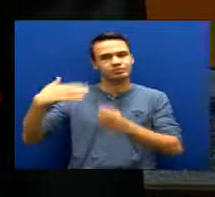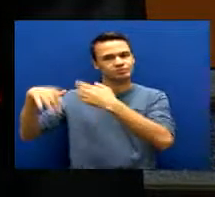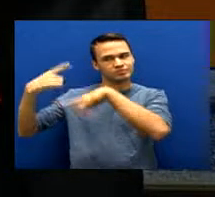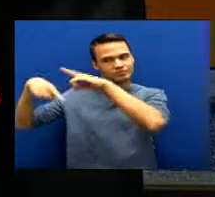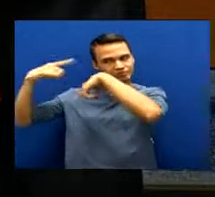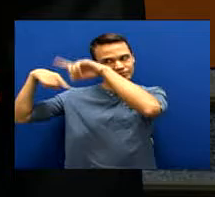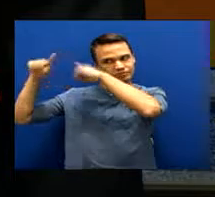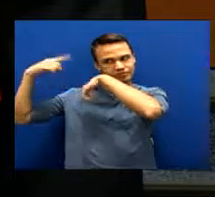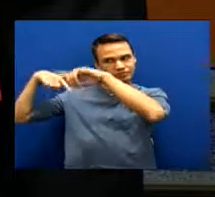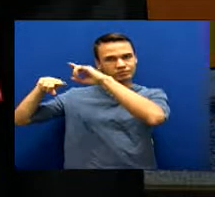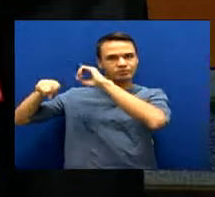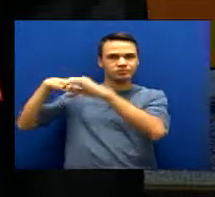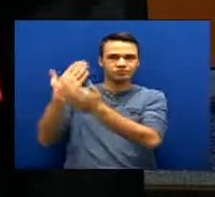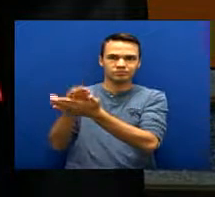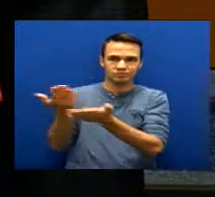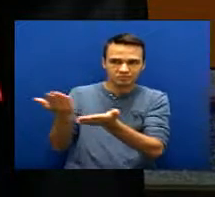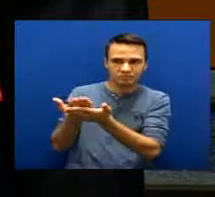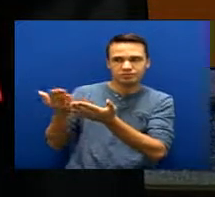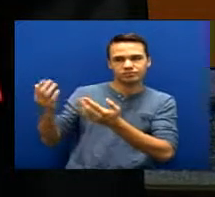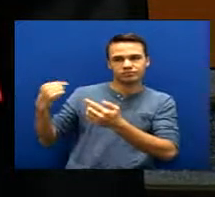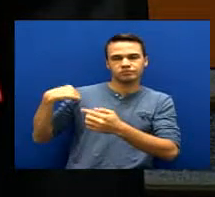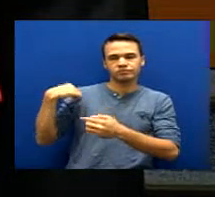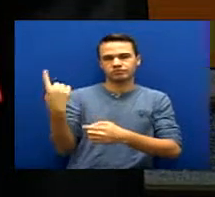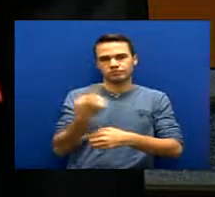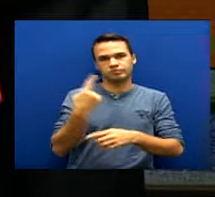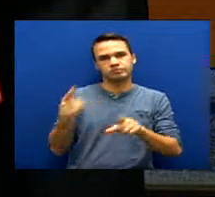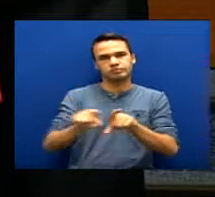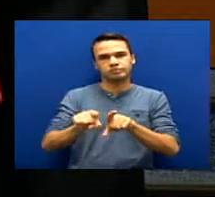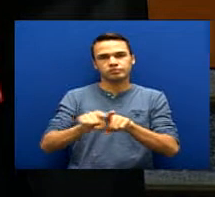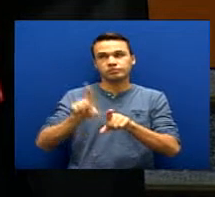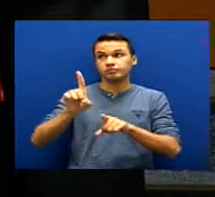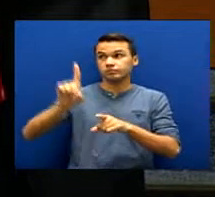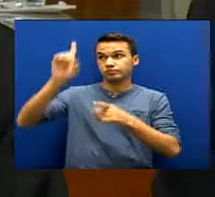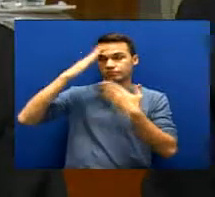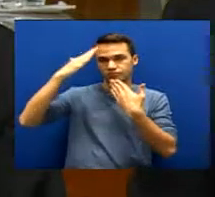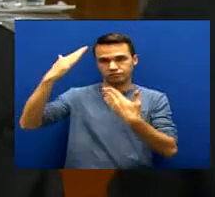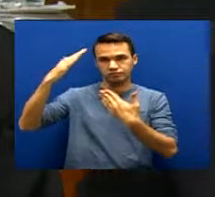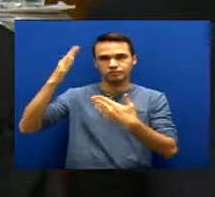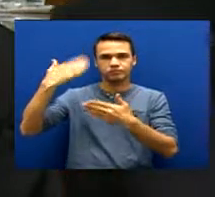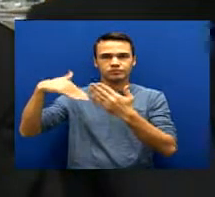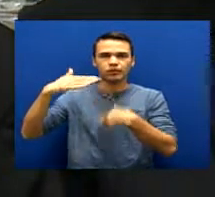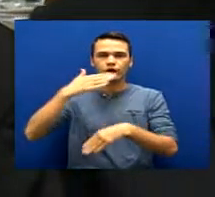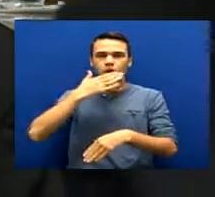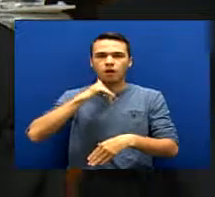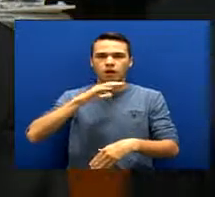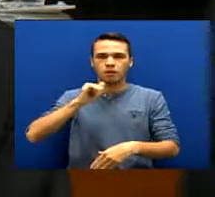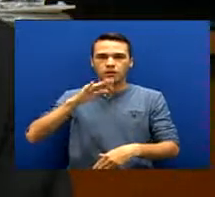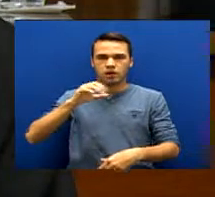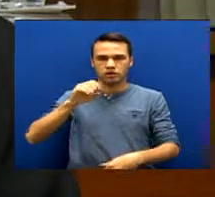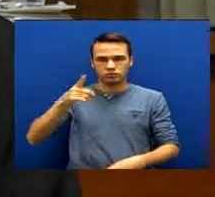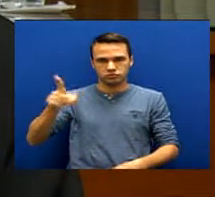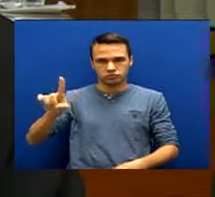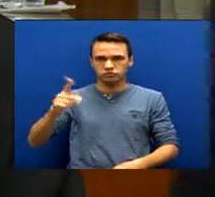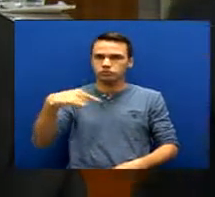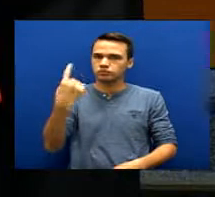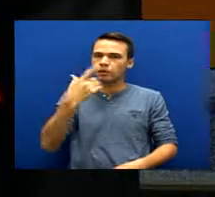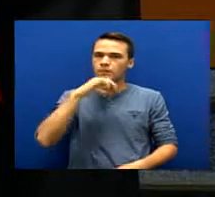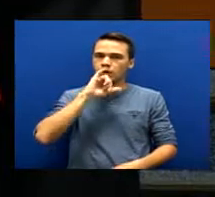dizer que, de alguma maneira, também trabalhamos aqui. Fizemos aqui uma lei, né, da